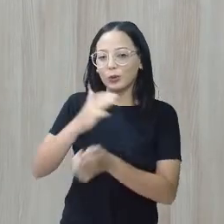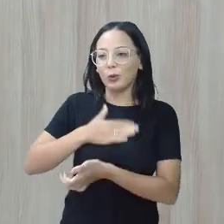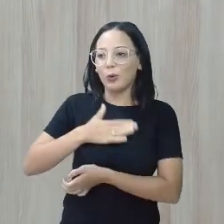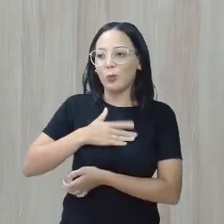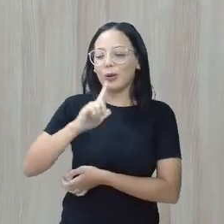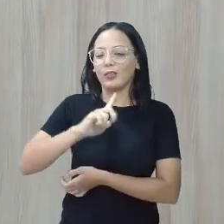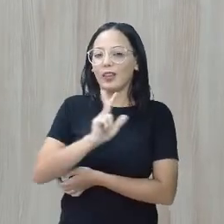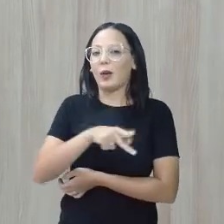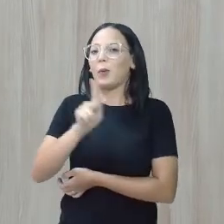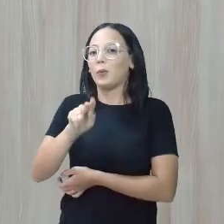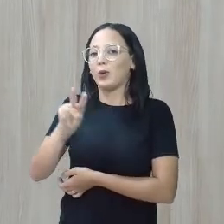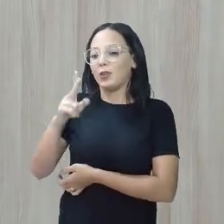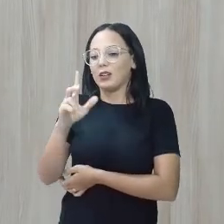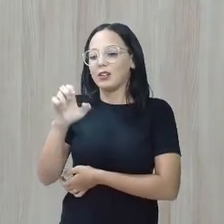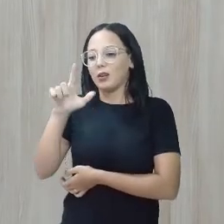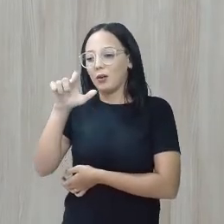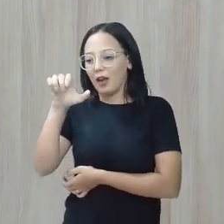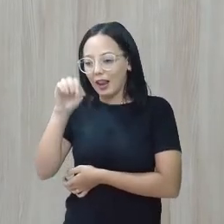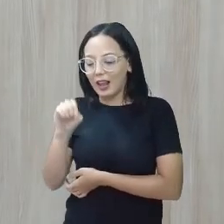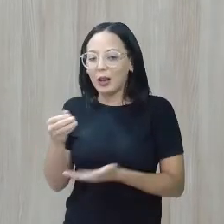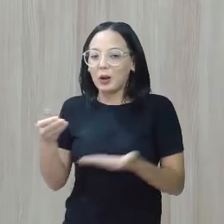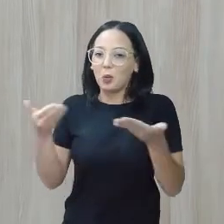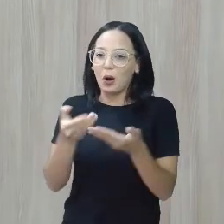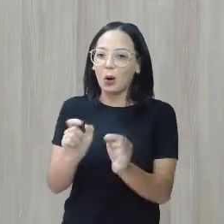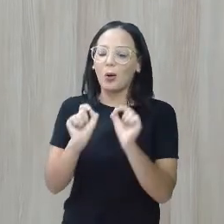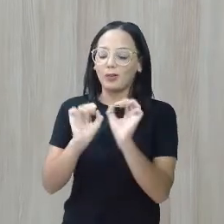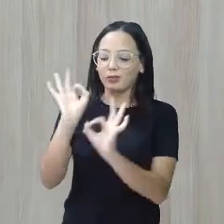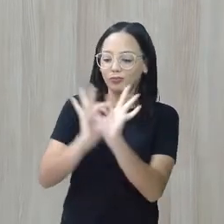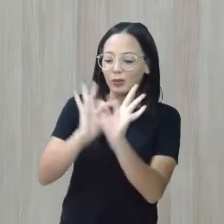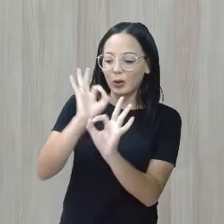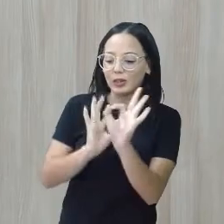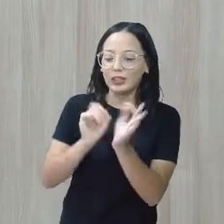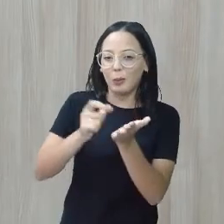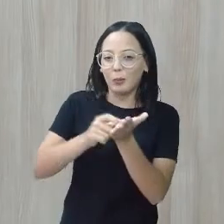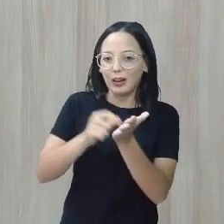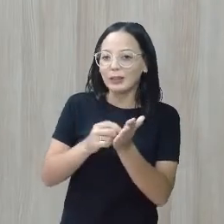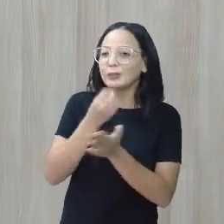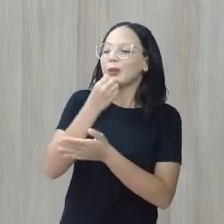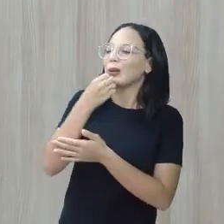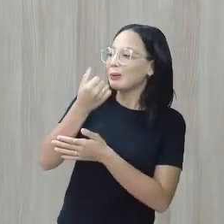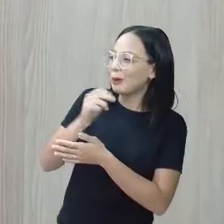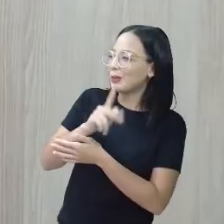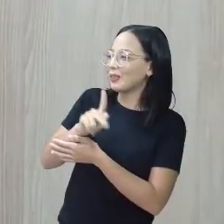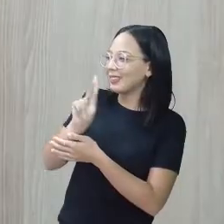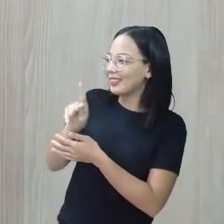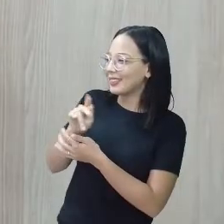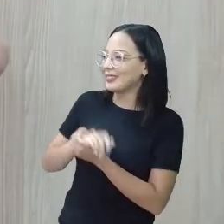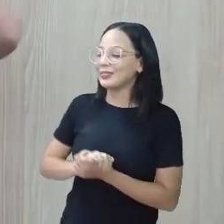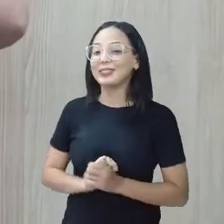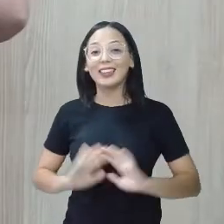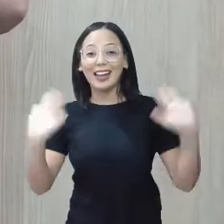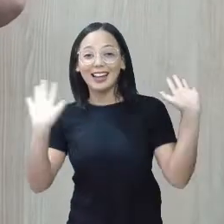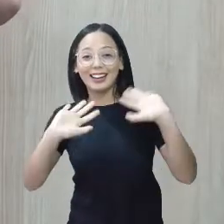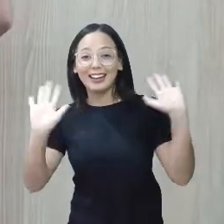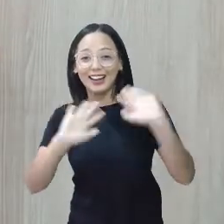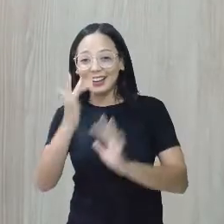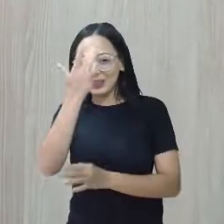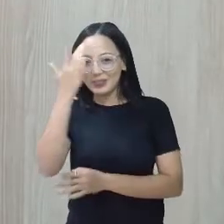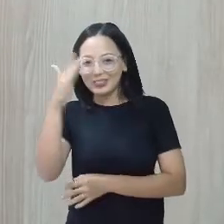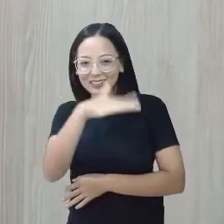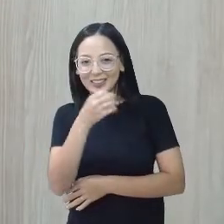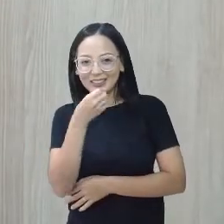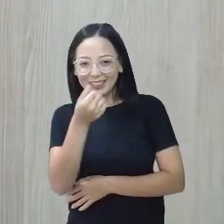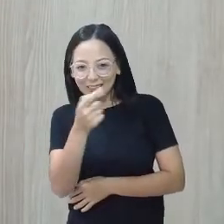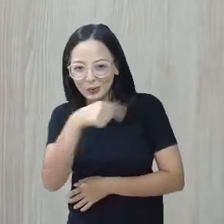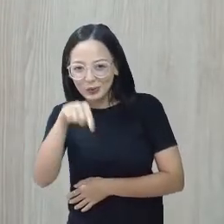nosso querido professor Heleno para fazer essa manipulação aí junto ao aplicativo. Tudo bom, professor? E aí, meu povo, tudo certinho